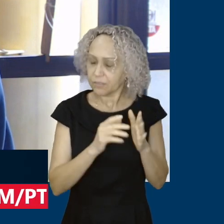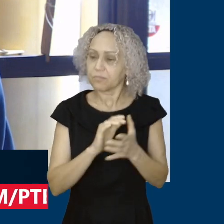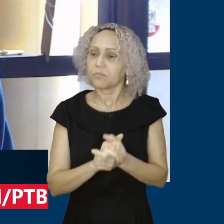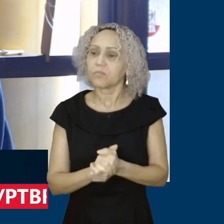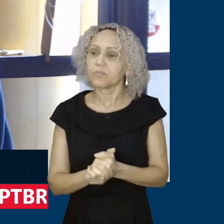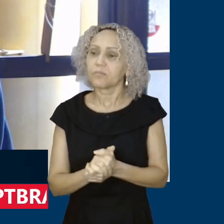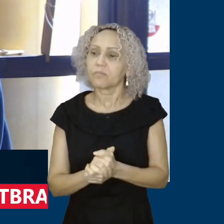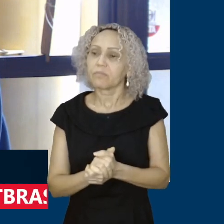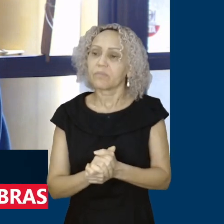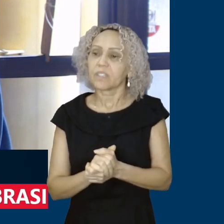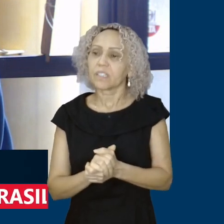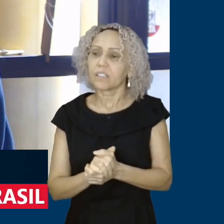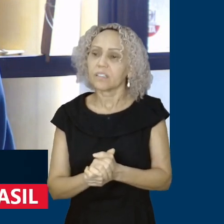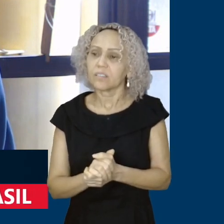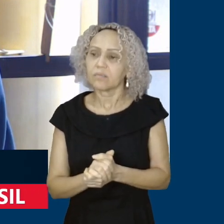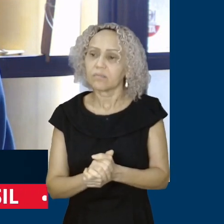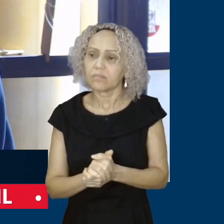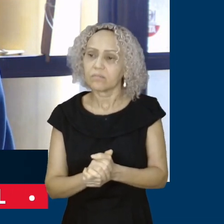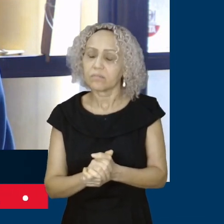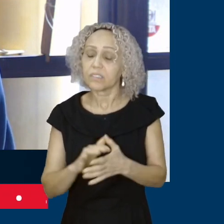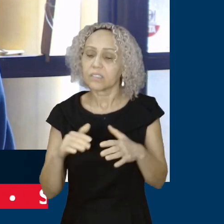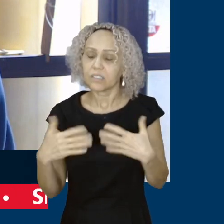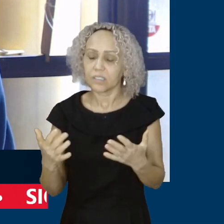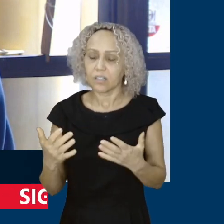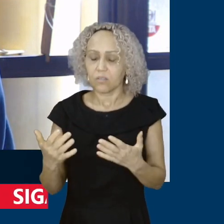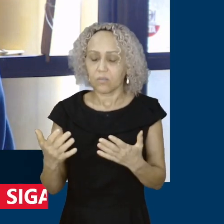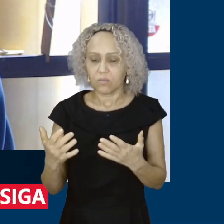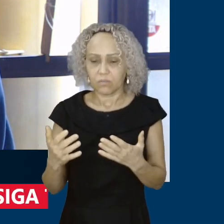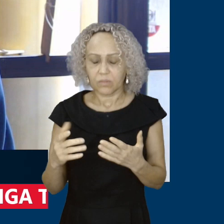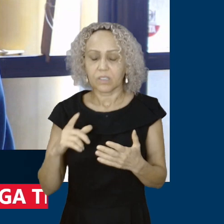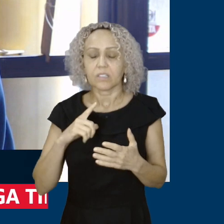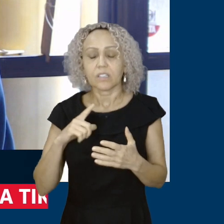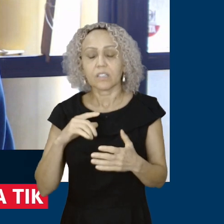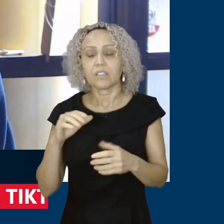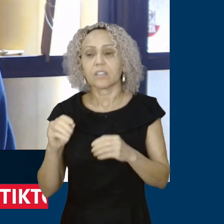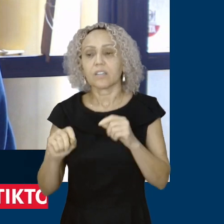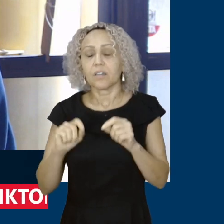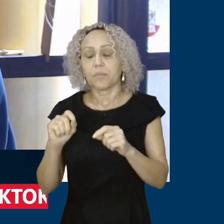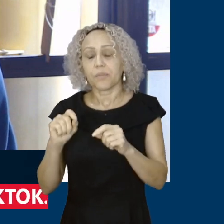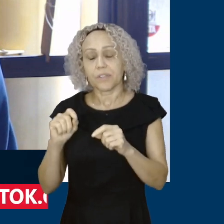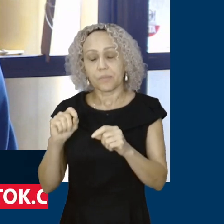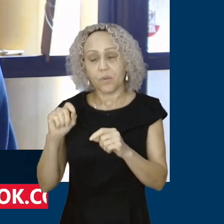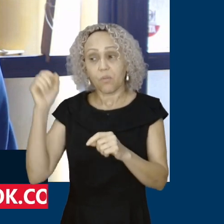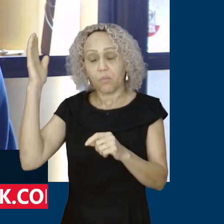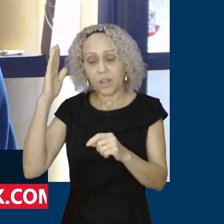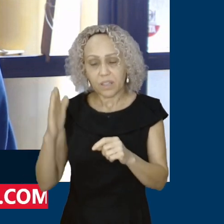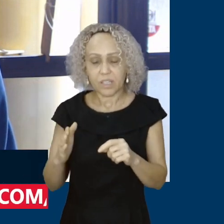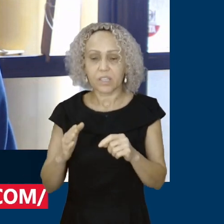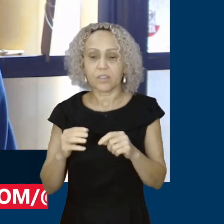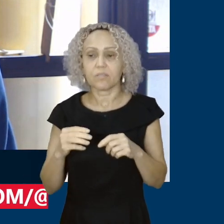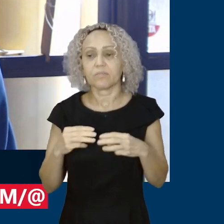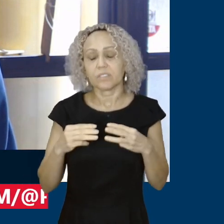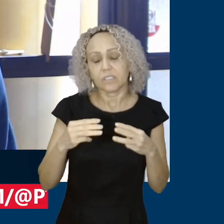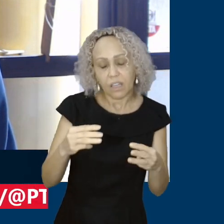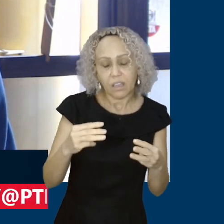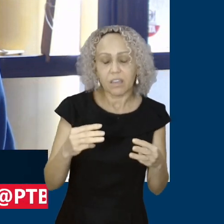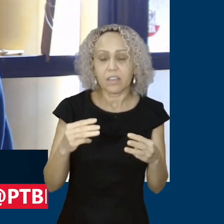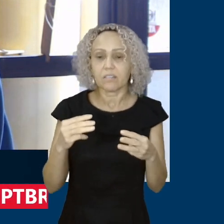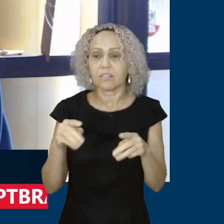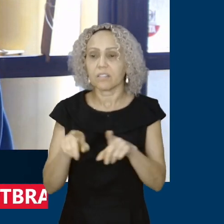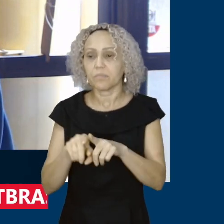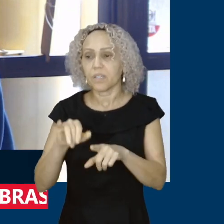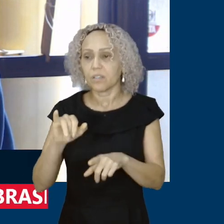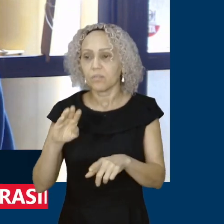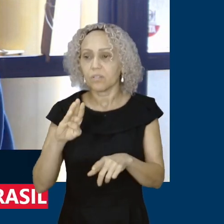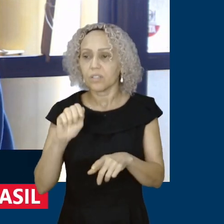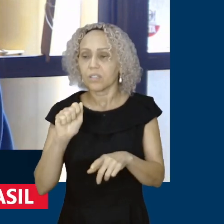do IBAMA, e que já tem como resultado a diminuição do desmatamento em 48% na Amazônia, a